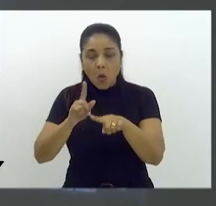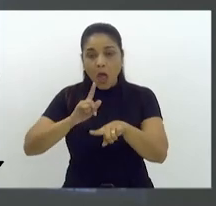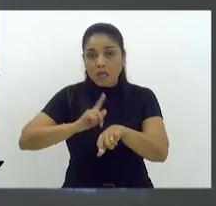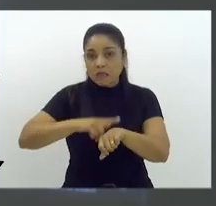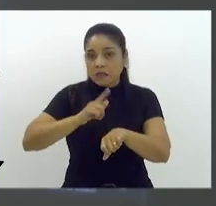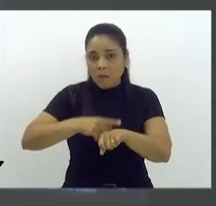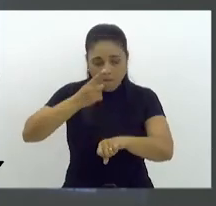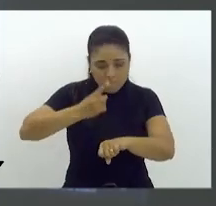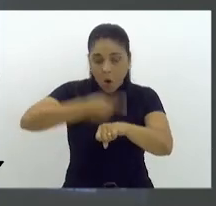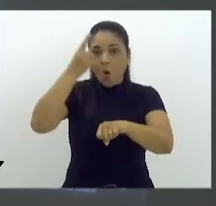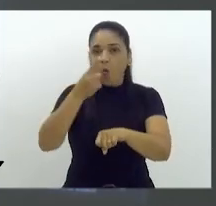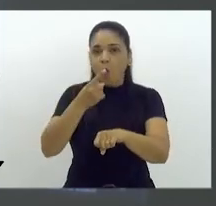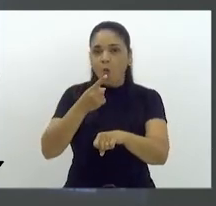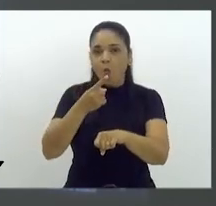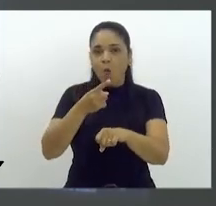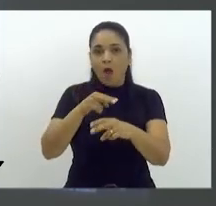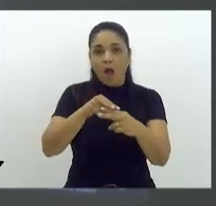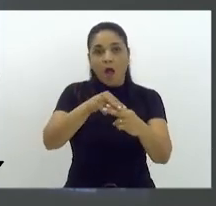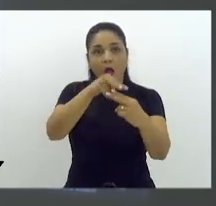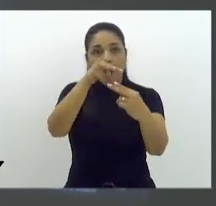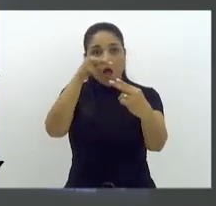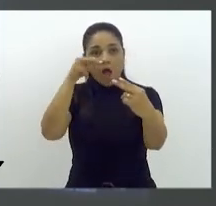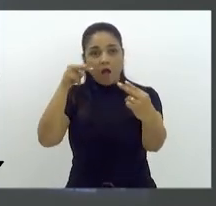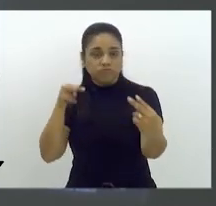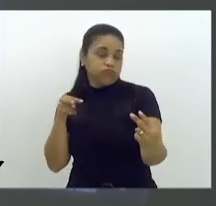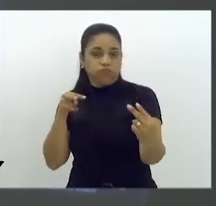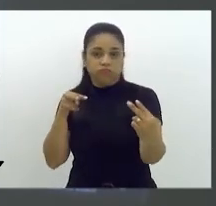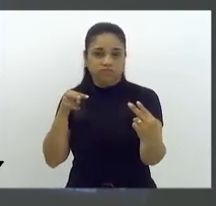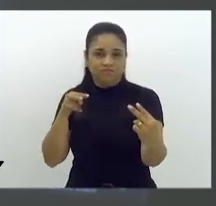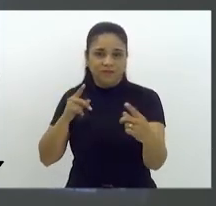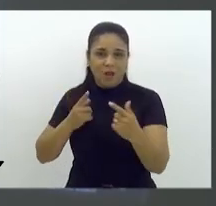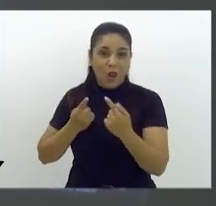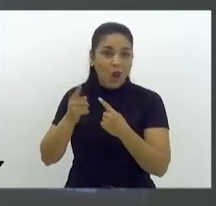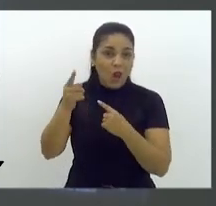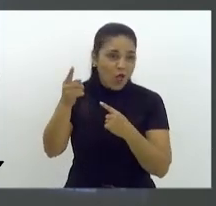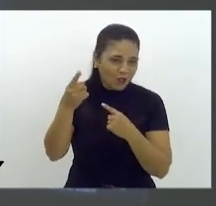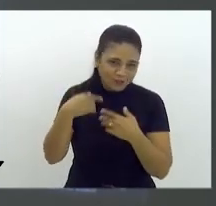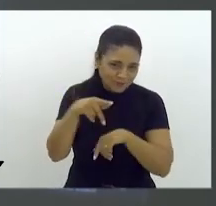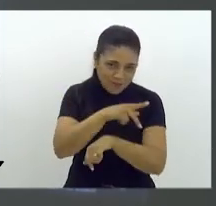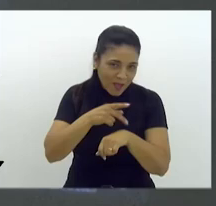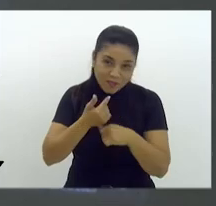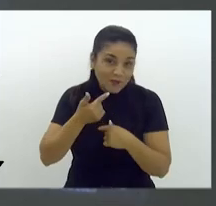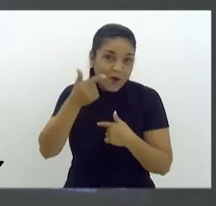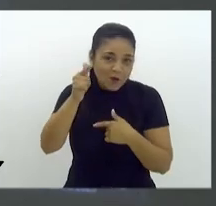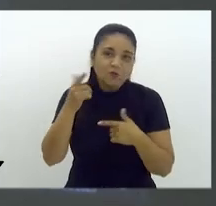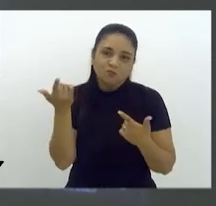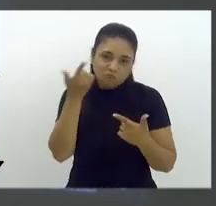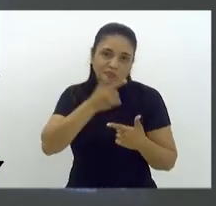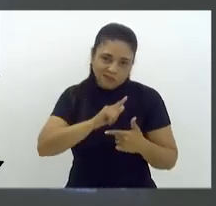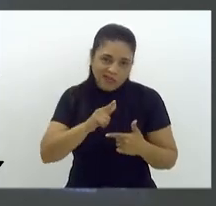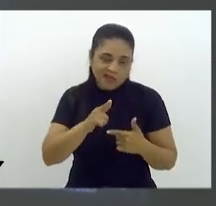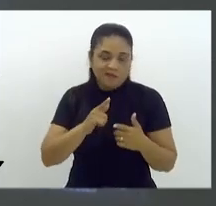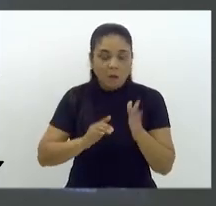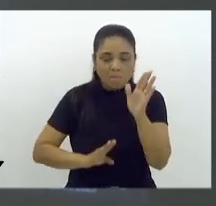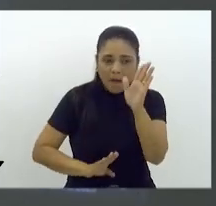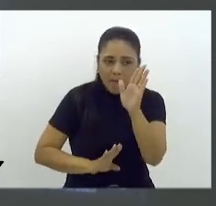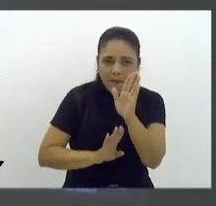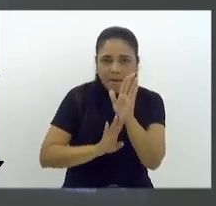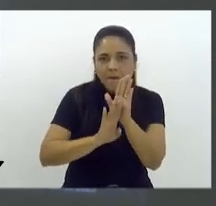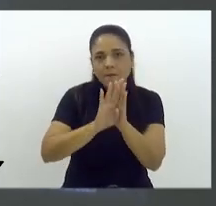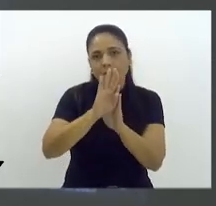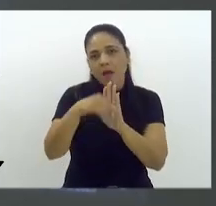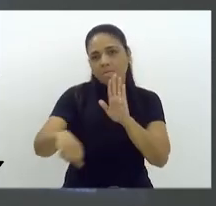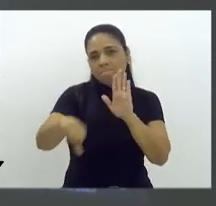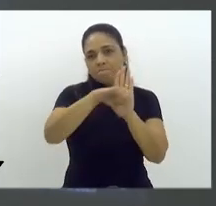e é uma distância absurda aumentaram progressivamente os casos de crimes né praticados no meio digital